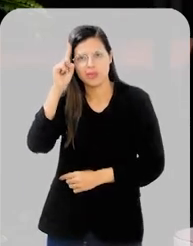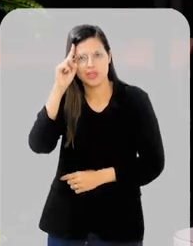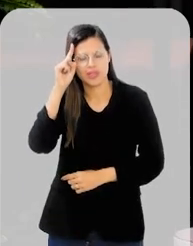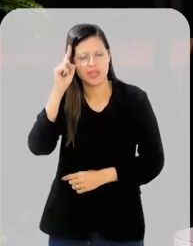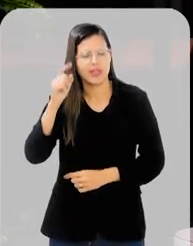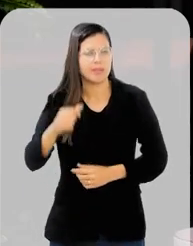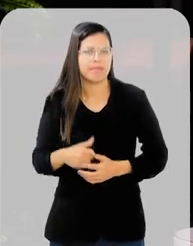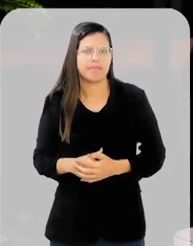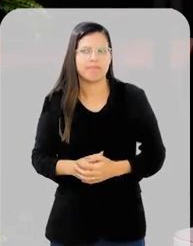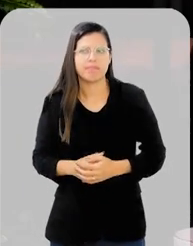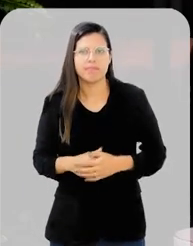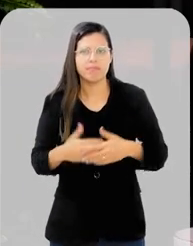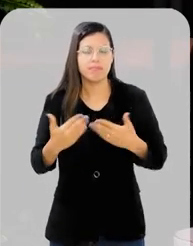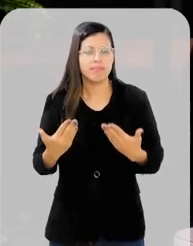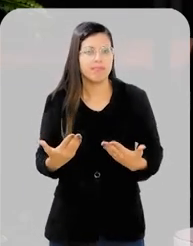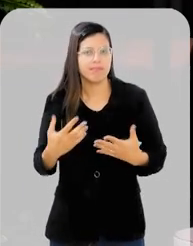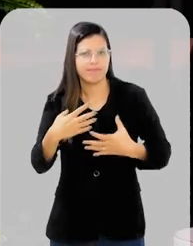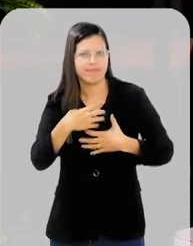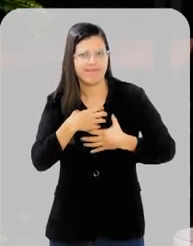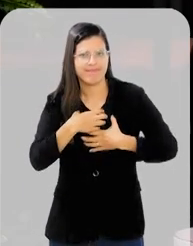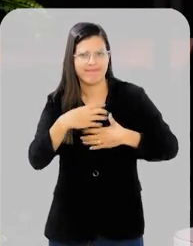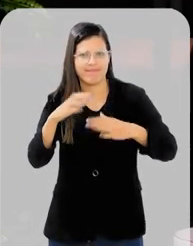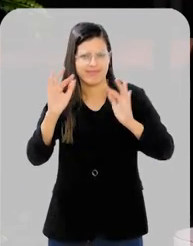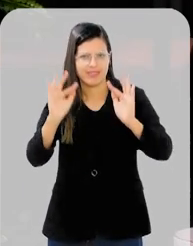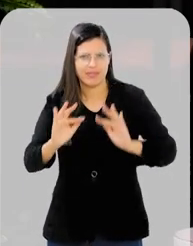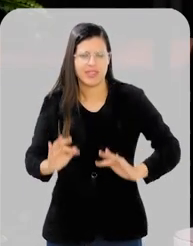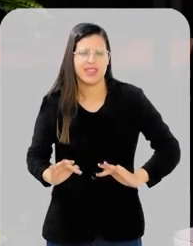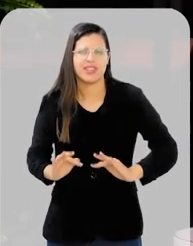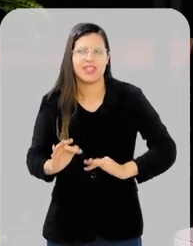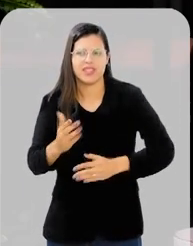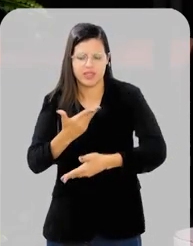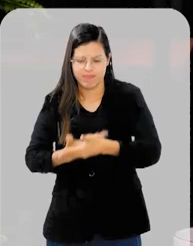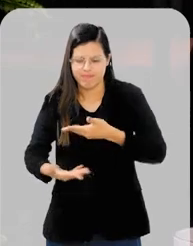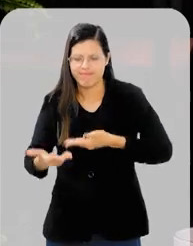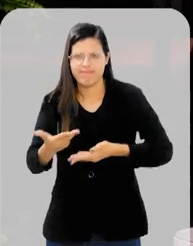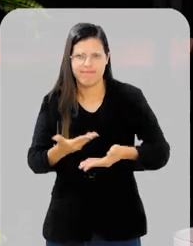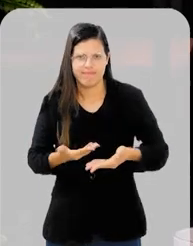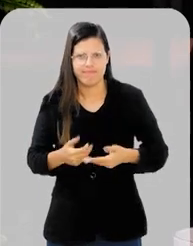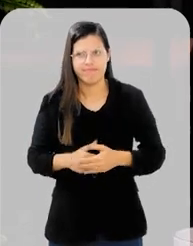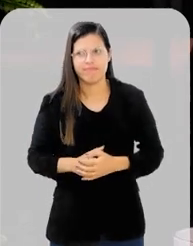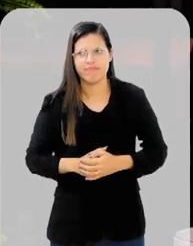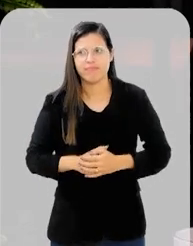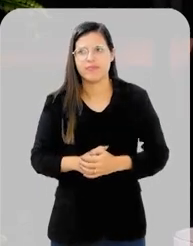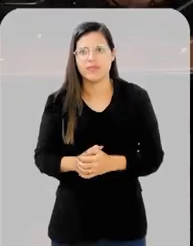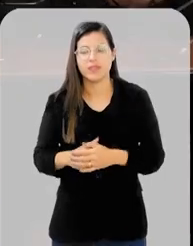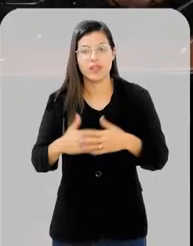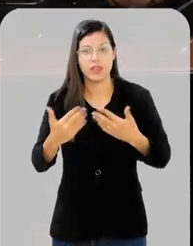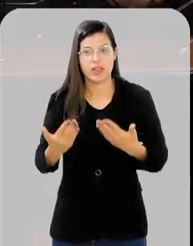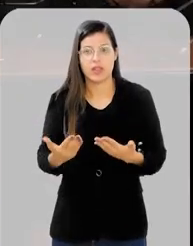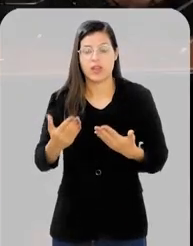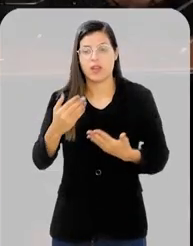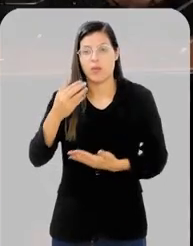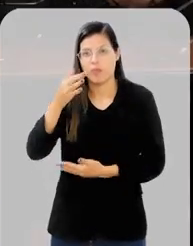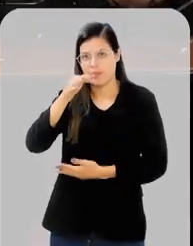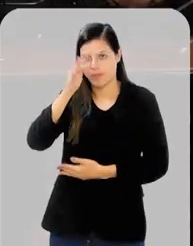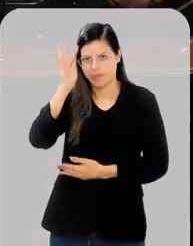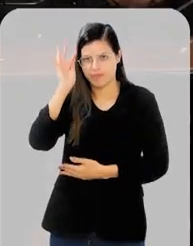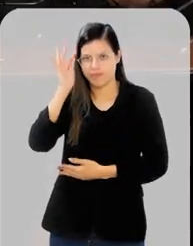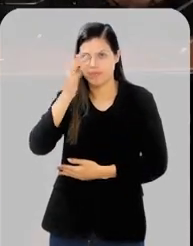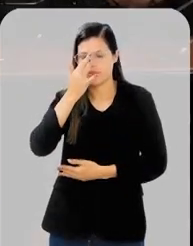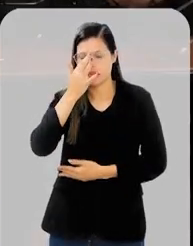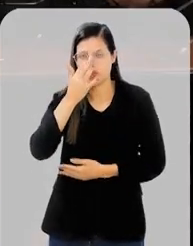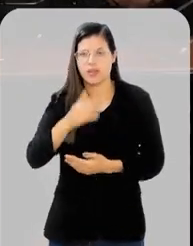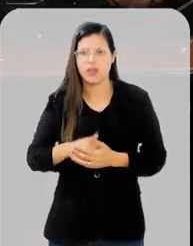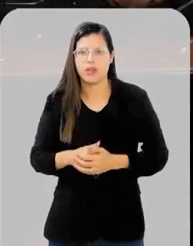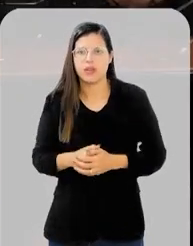dias eh então eu eu fico muito feliz em poder partilhar isso também com alegria então Fred eh